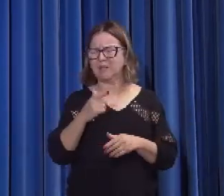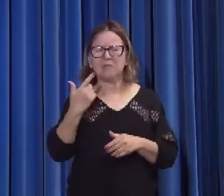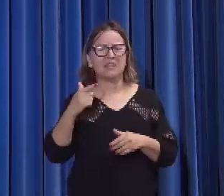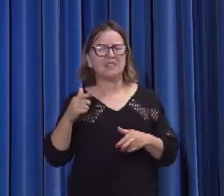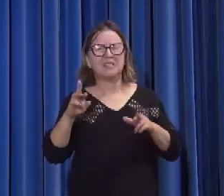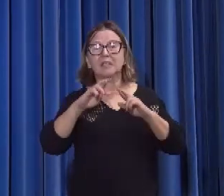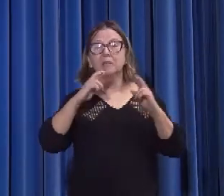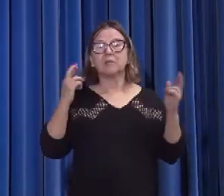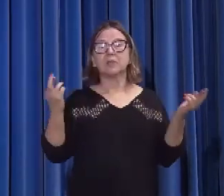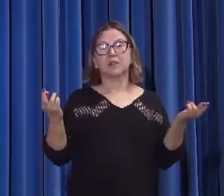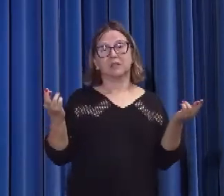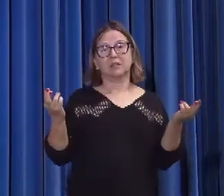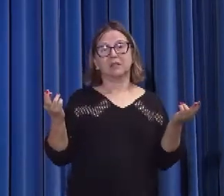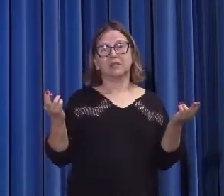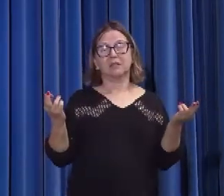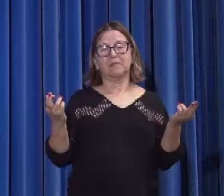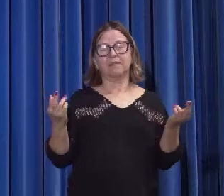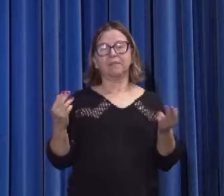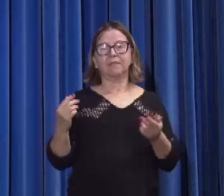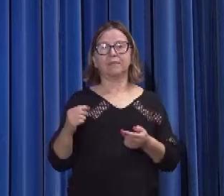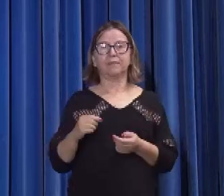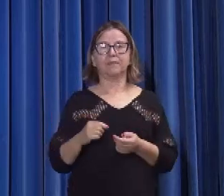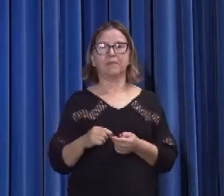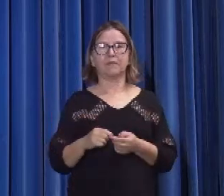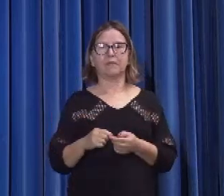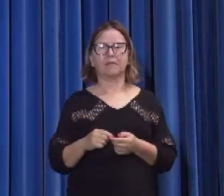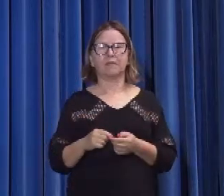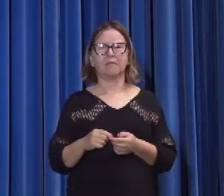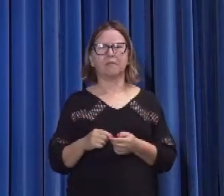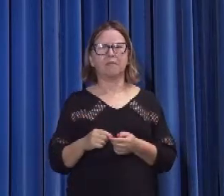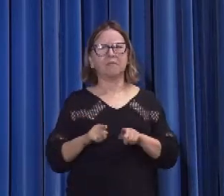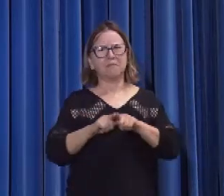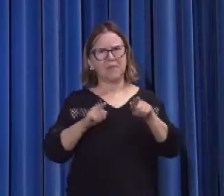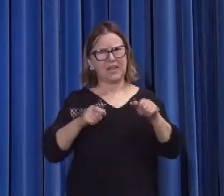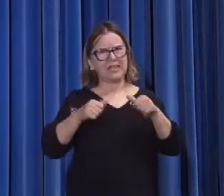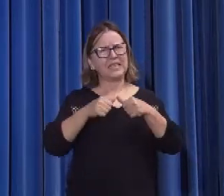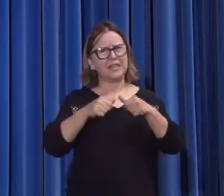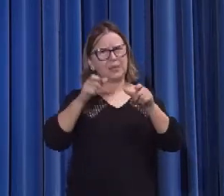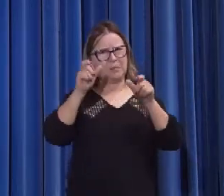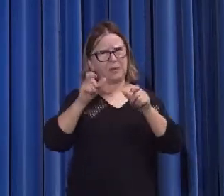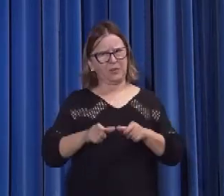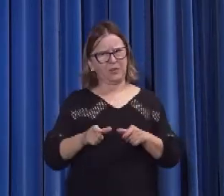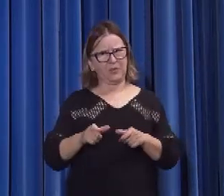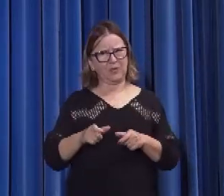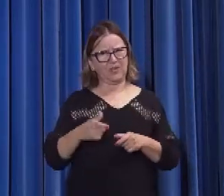isso? Elas não estão conscientes? Elas estão conscientes.